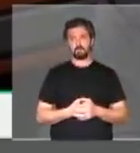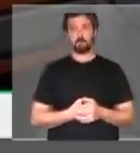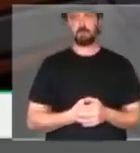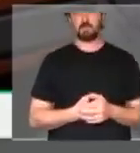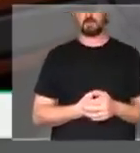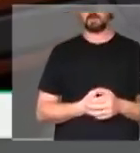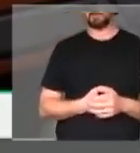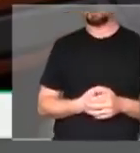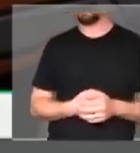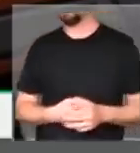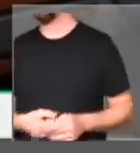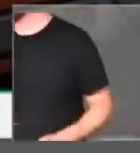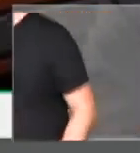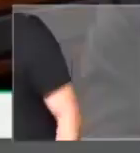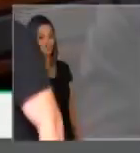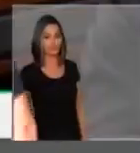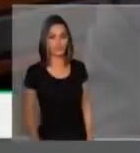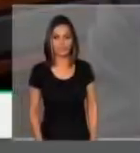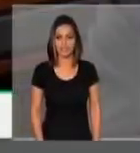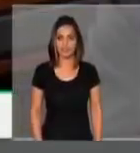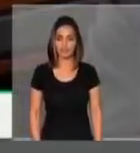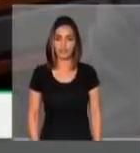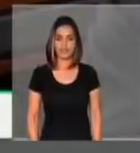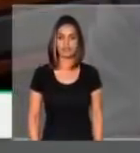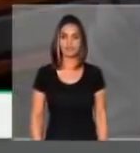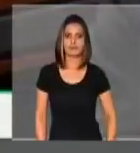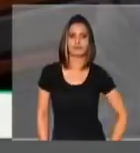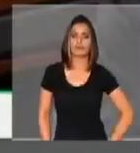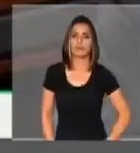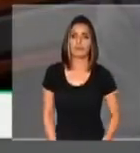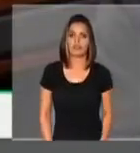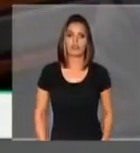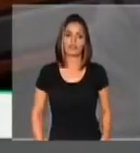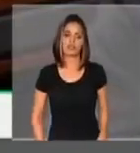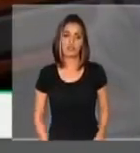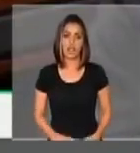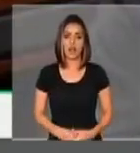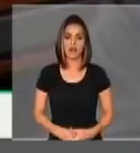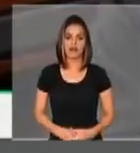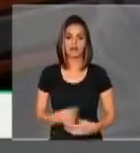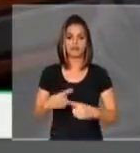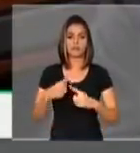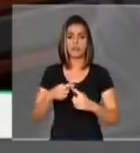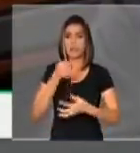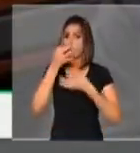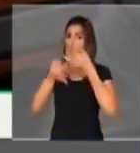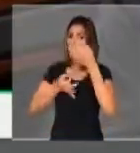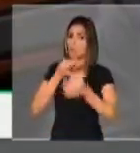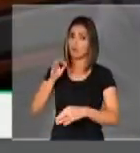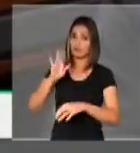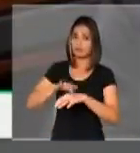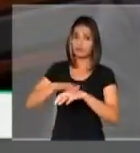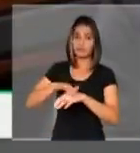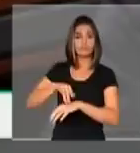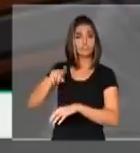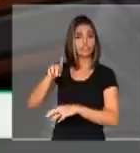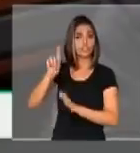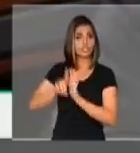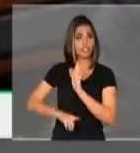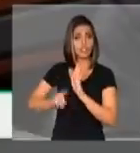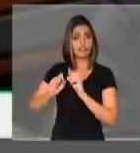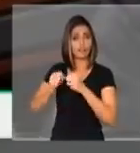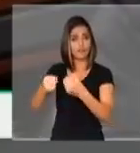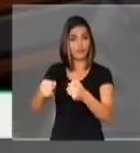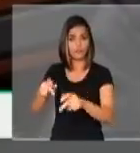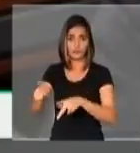seja votada de maneira atrapalhada e tratorando a opinião da oposição e o legítimo direito de